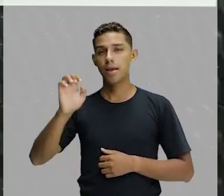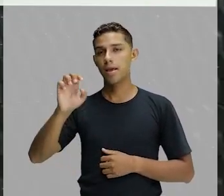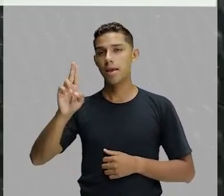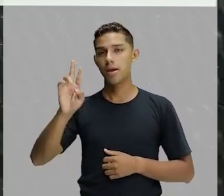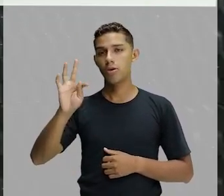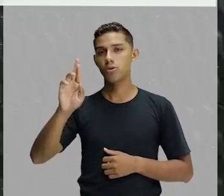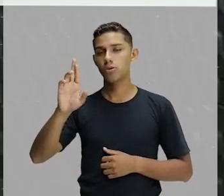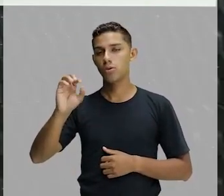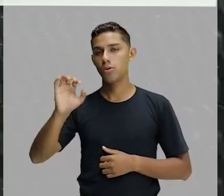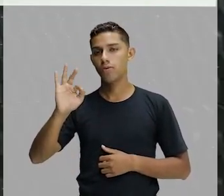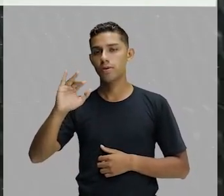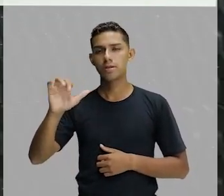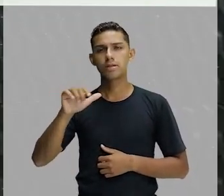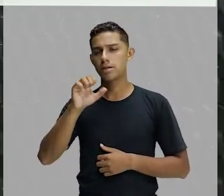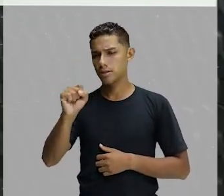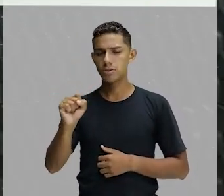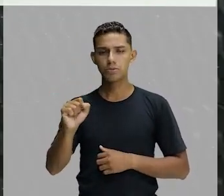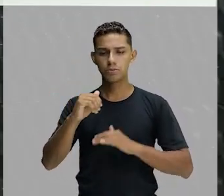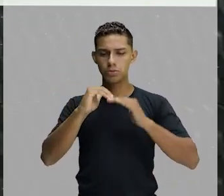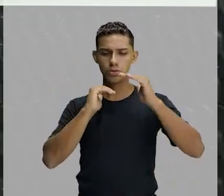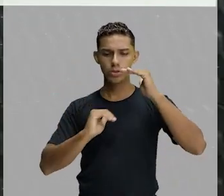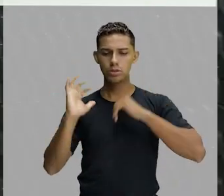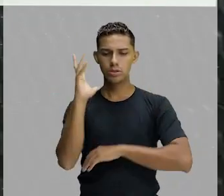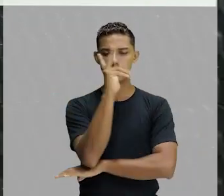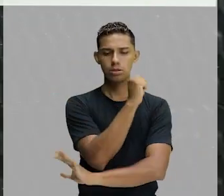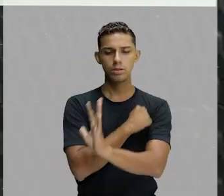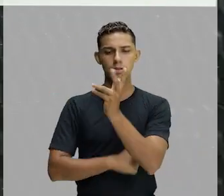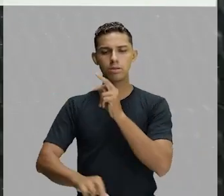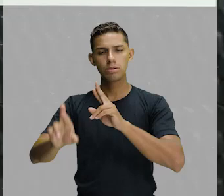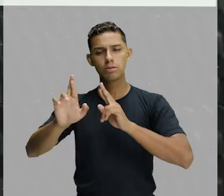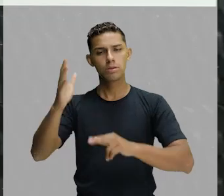ambiental. Pessoal, espero que vocês tenham entendido a aula de hoje,